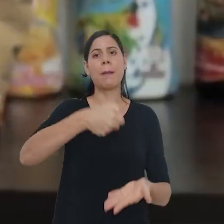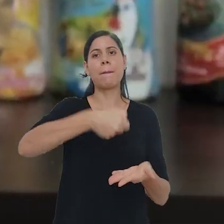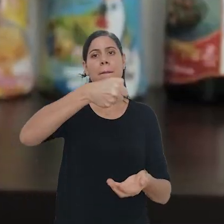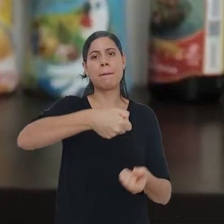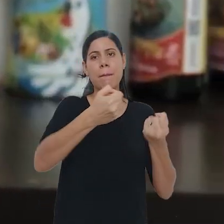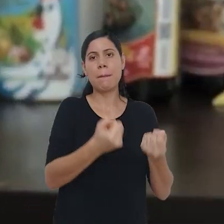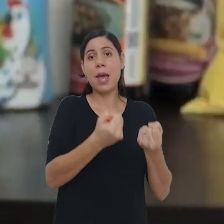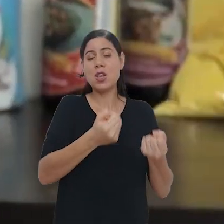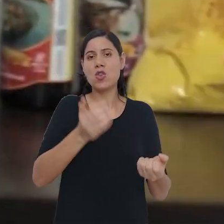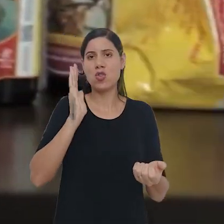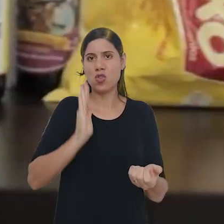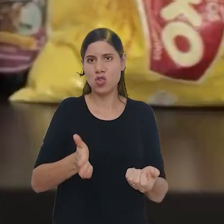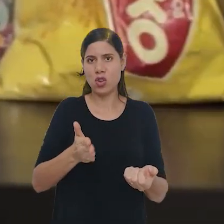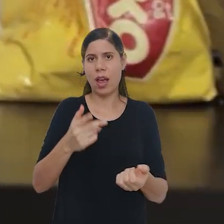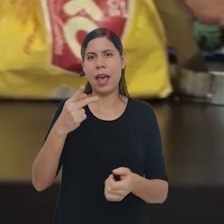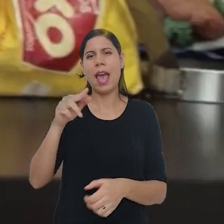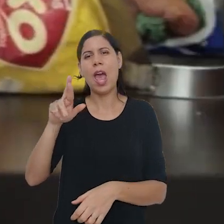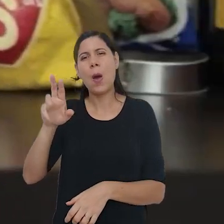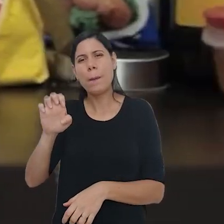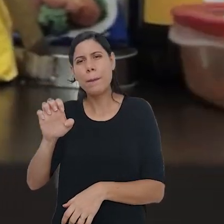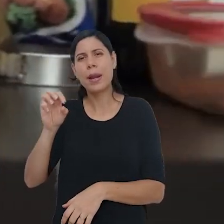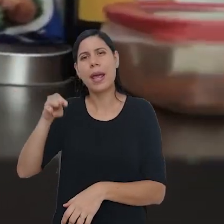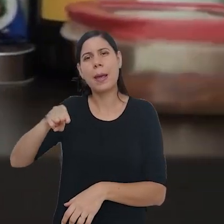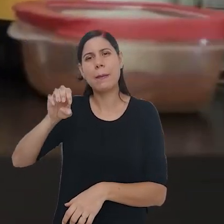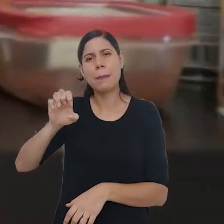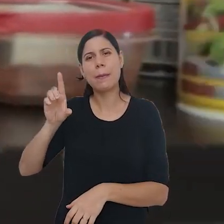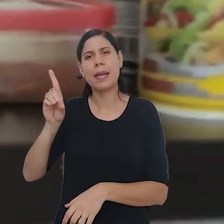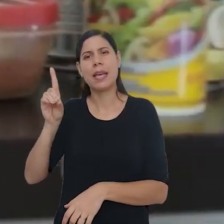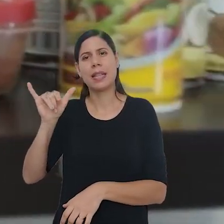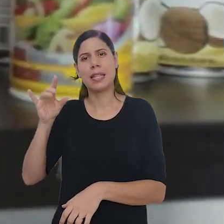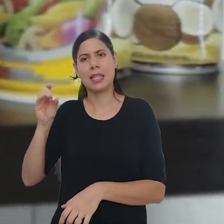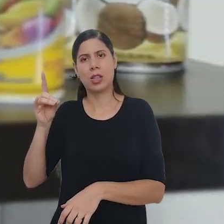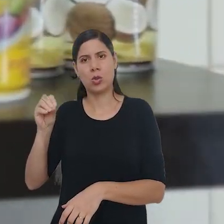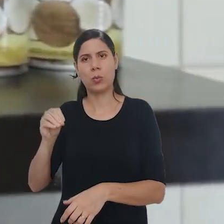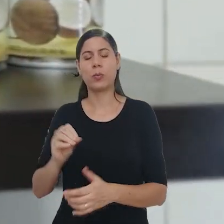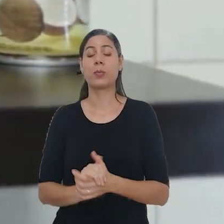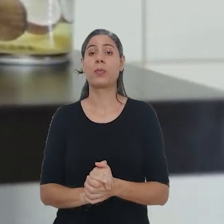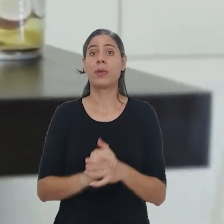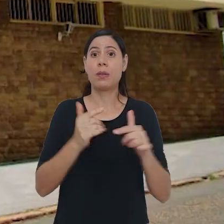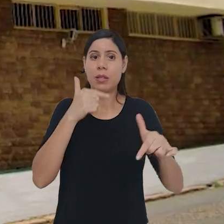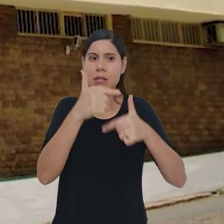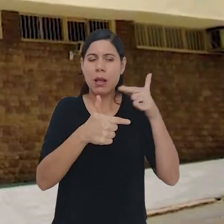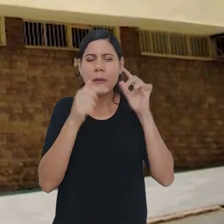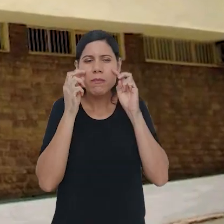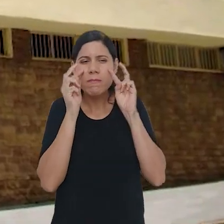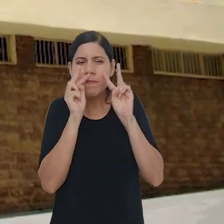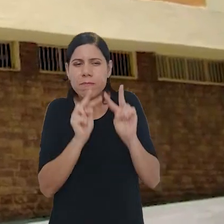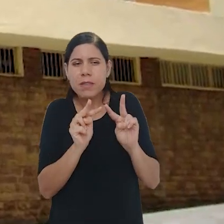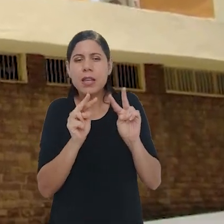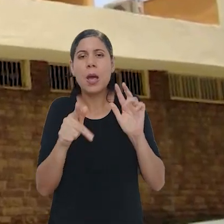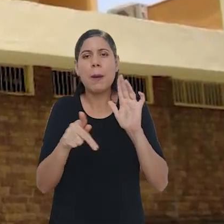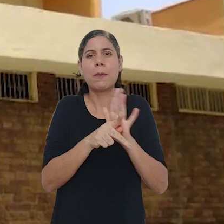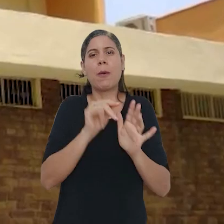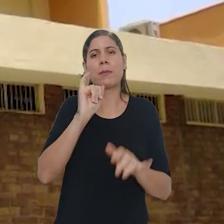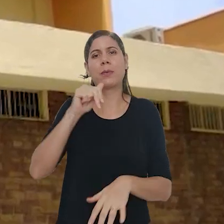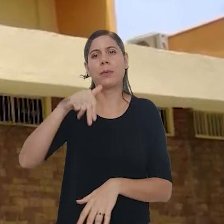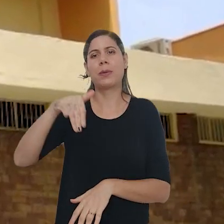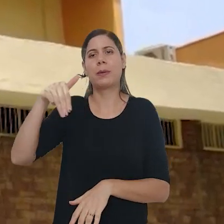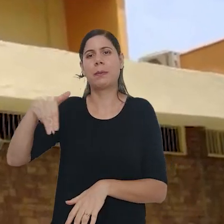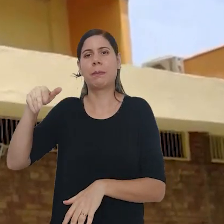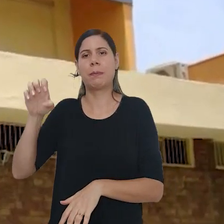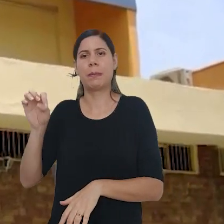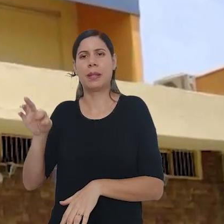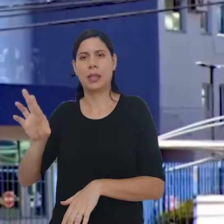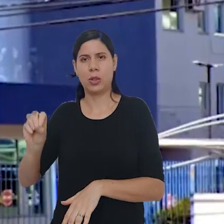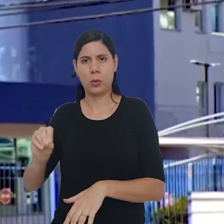já com pesagem informada, os chamados pré-medidos ou pré-embalados. E esse trabalho de verificação é